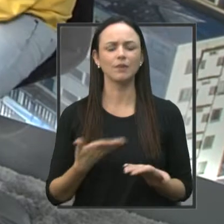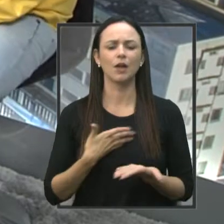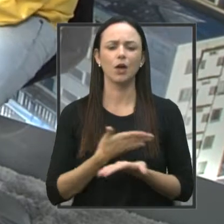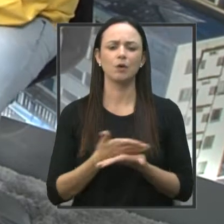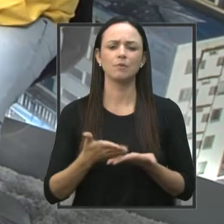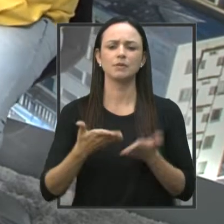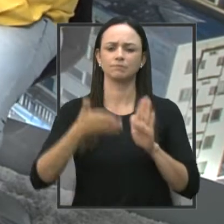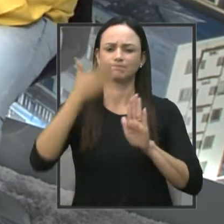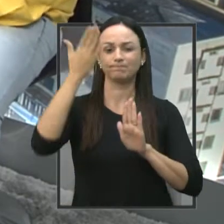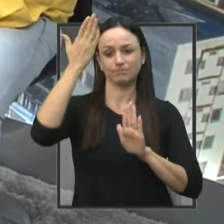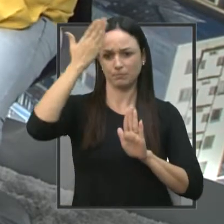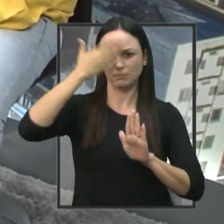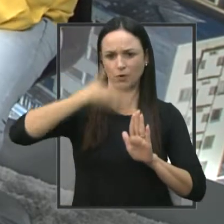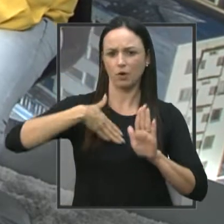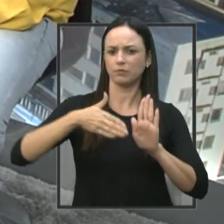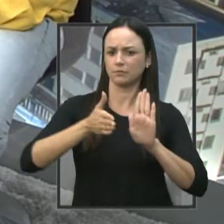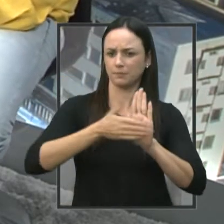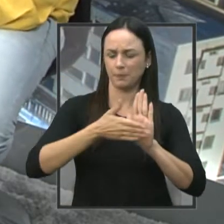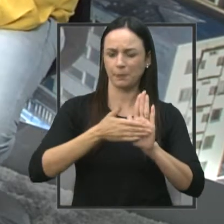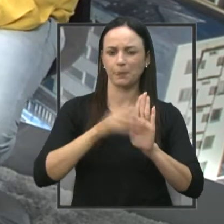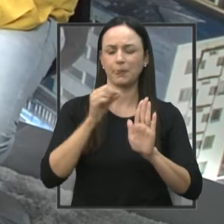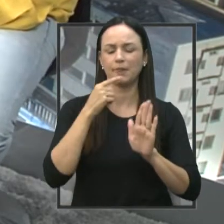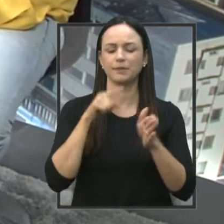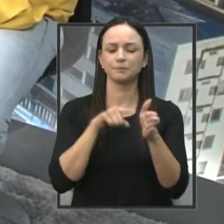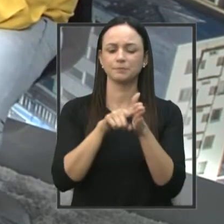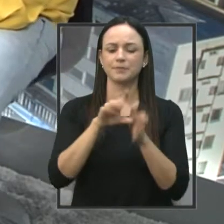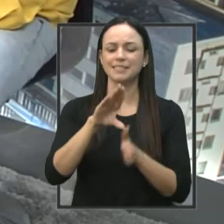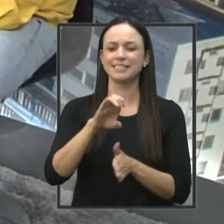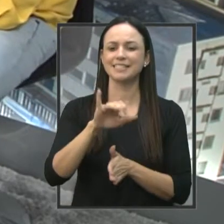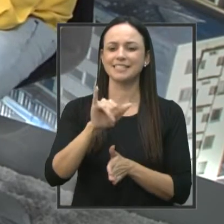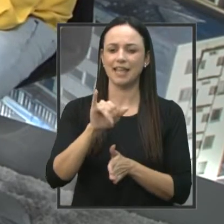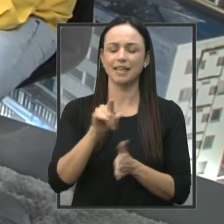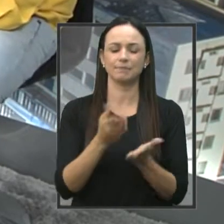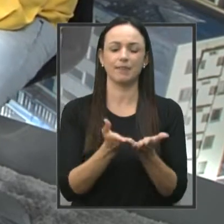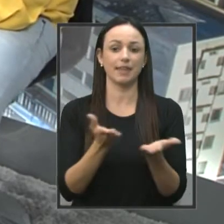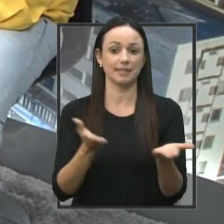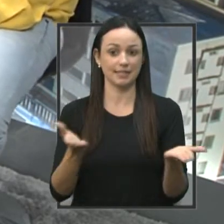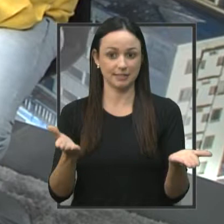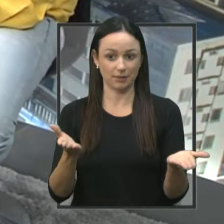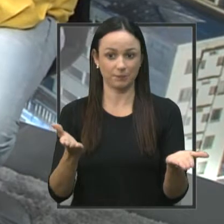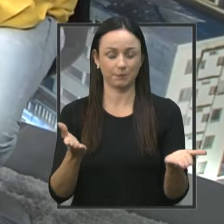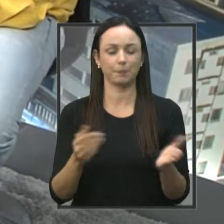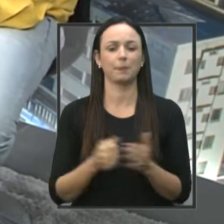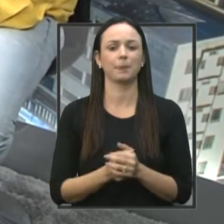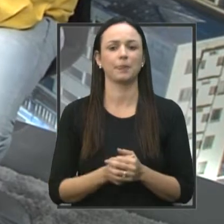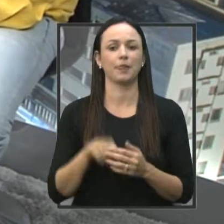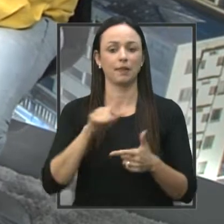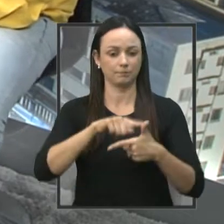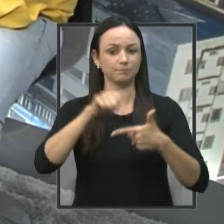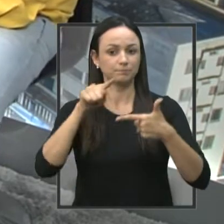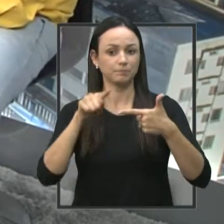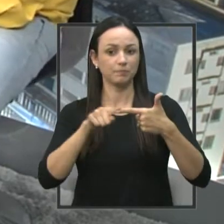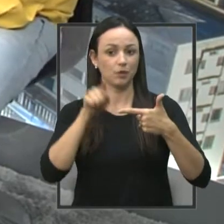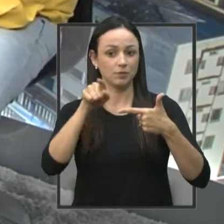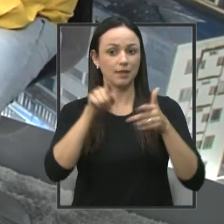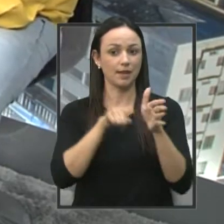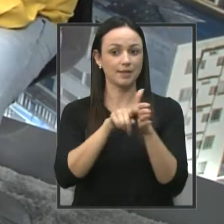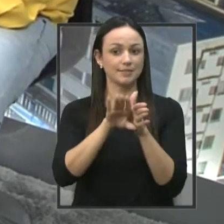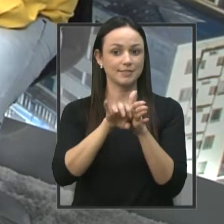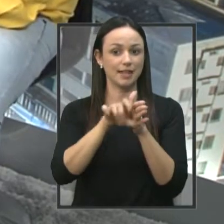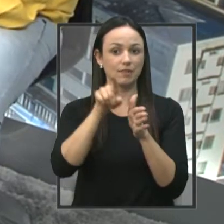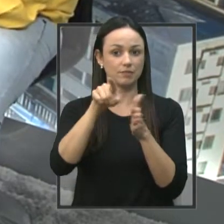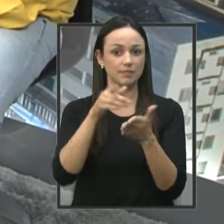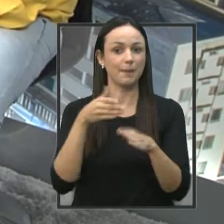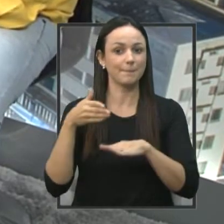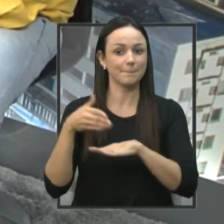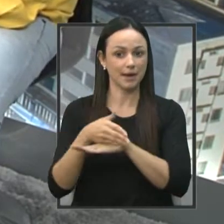prestação de contas falando sobre a SEI dos processos licitatórios. É a segunda SEI que o senhor participa neste